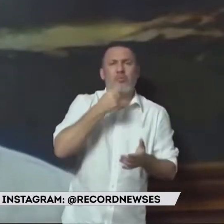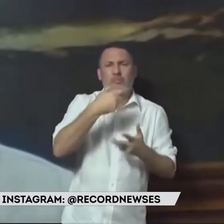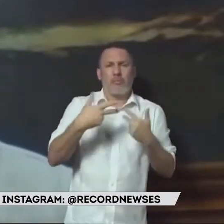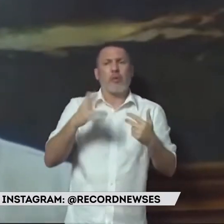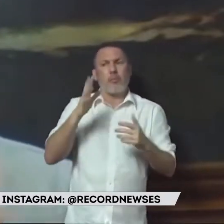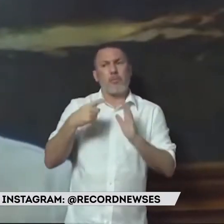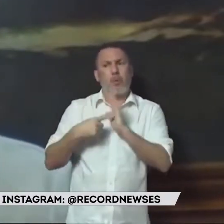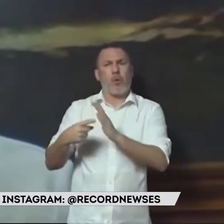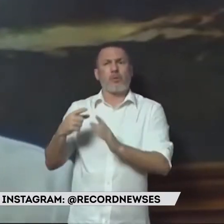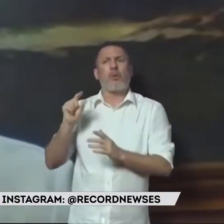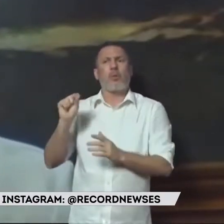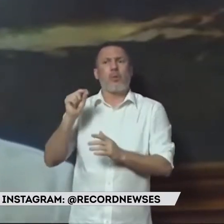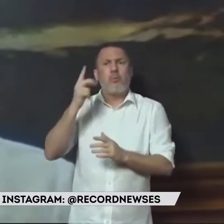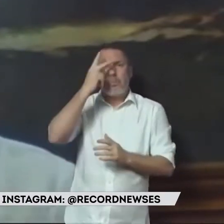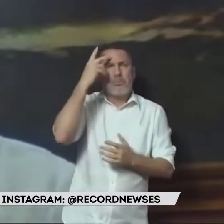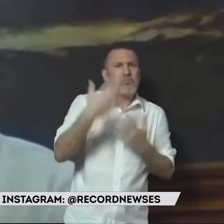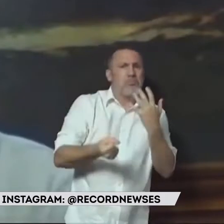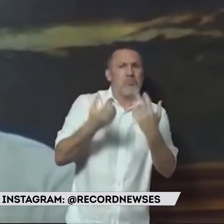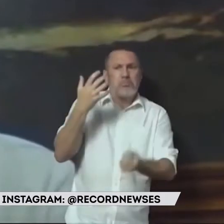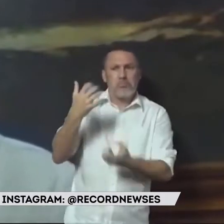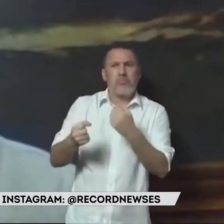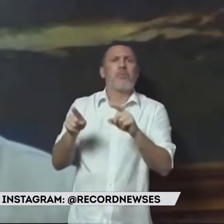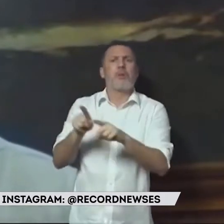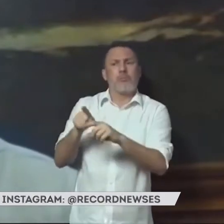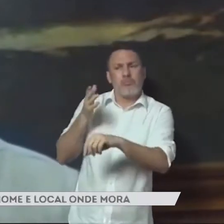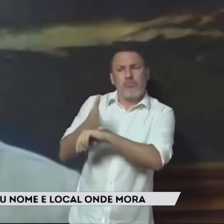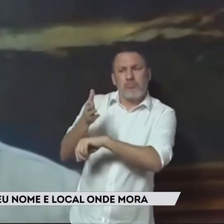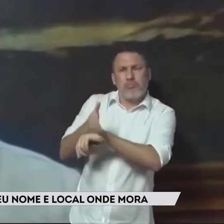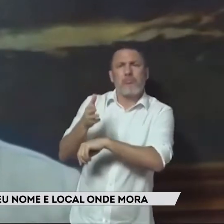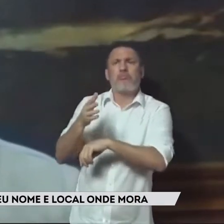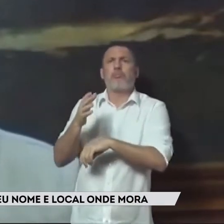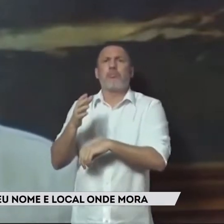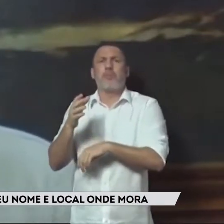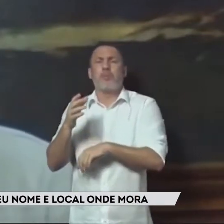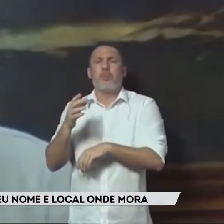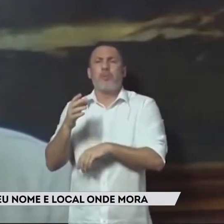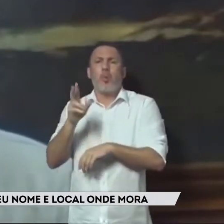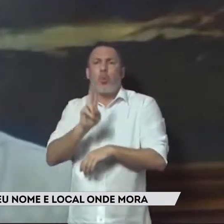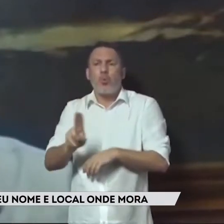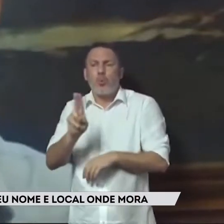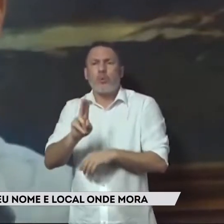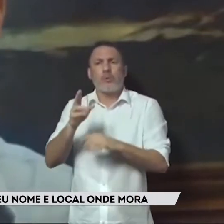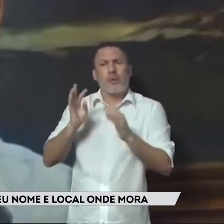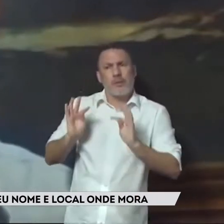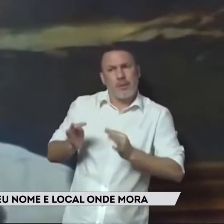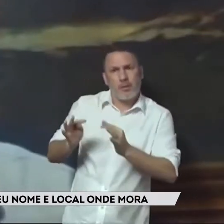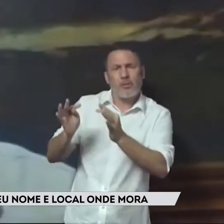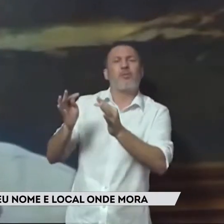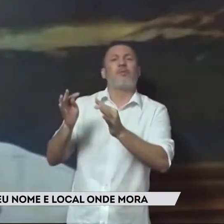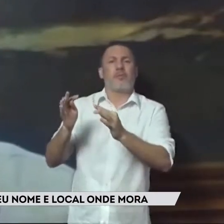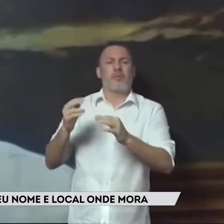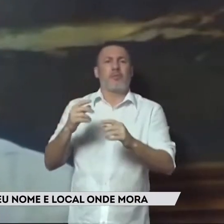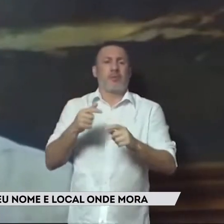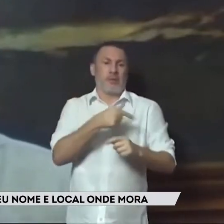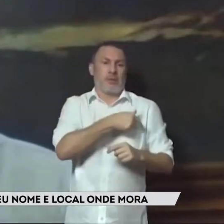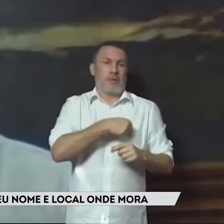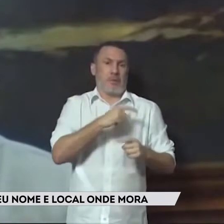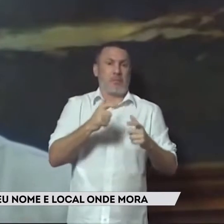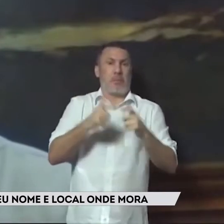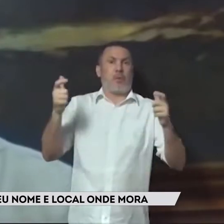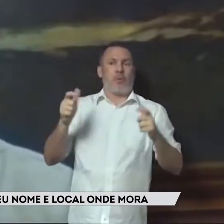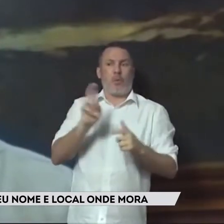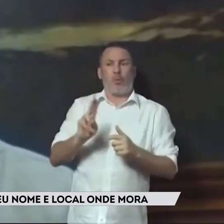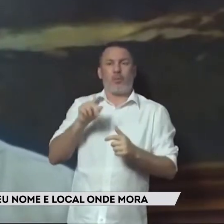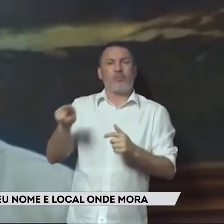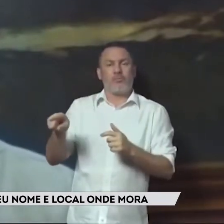a assertividade da estratégia adotada, mas a adesão da nossa rede. Então, acho que